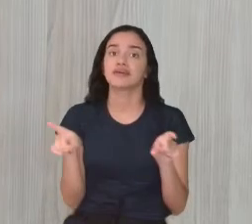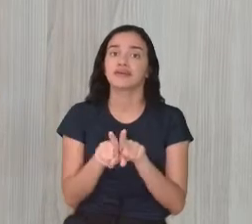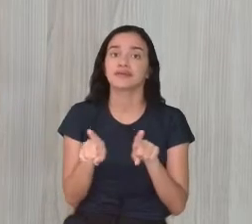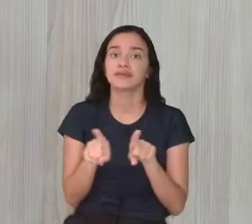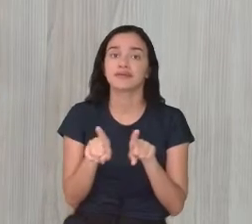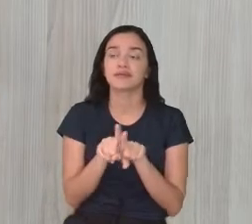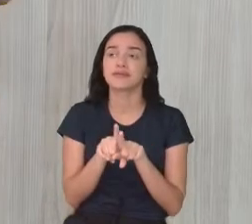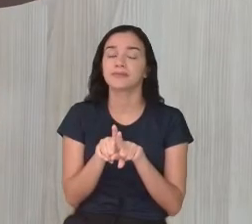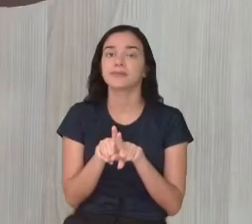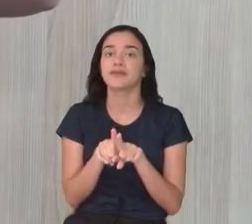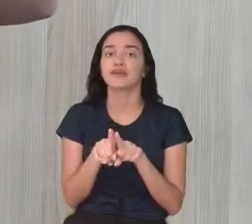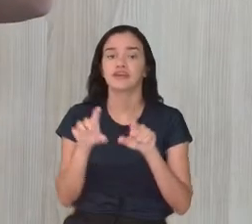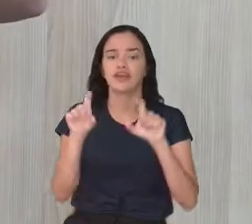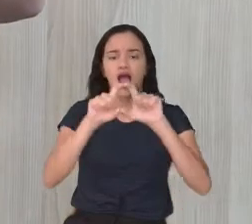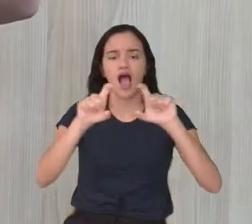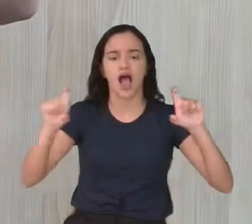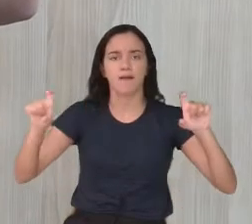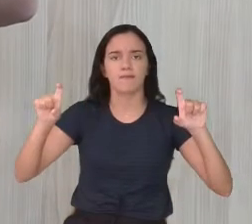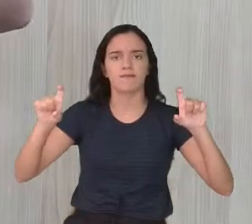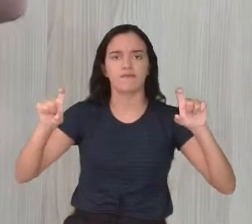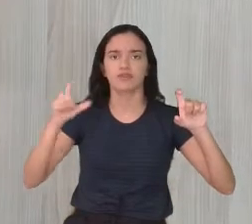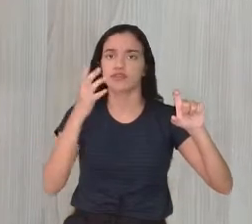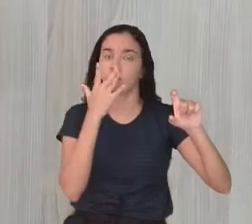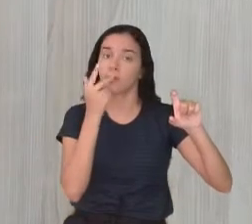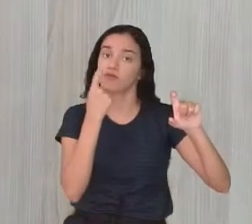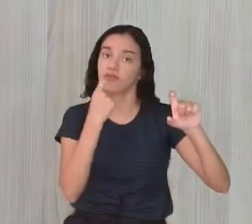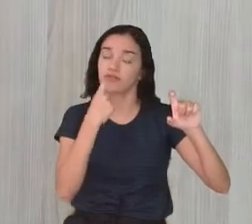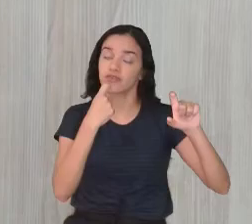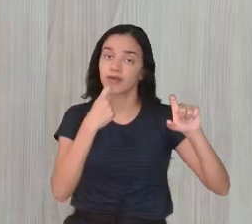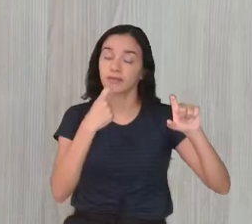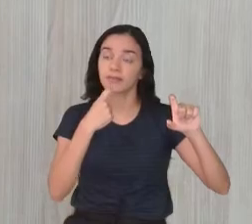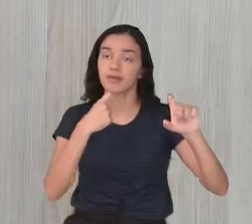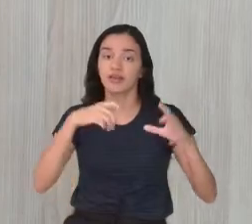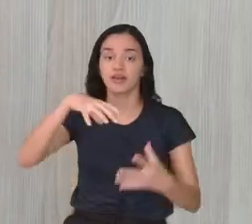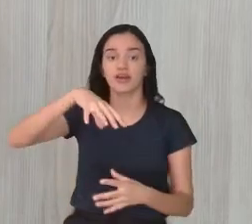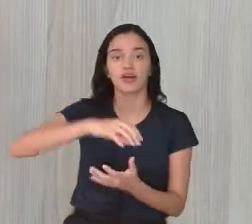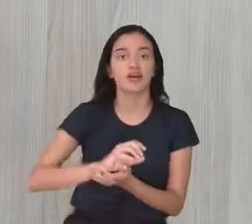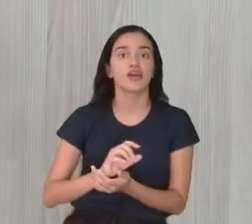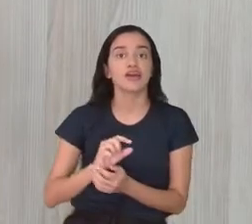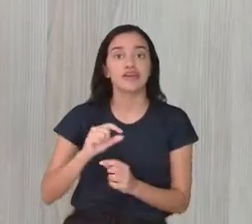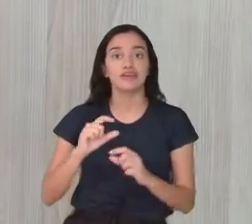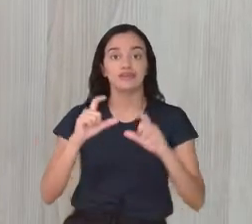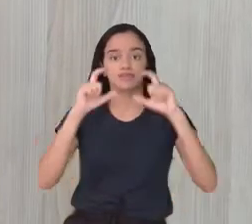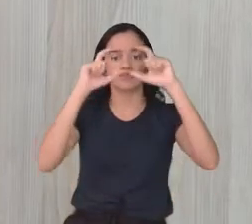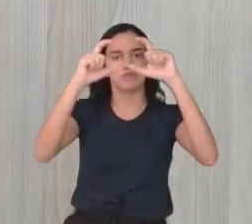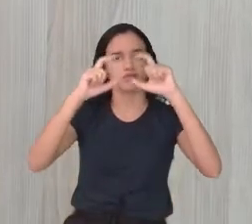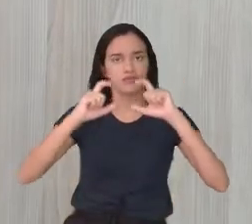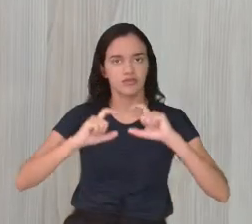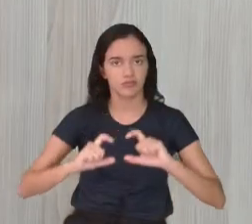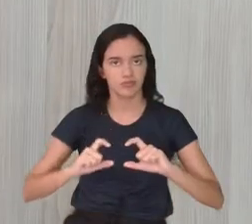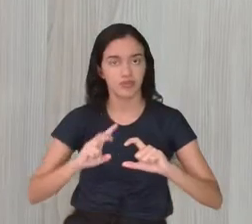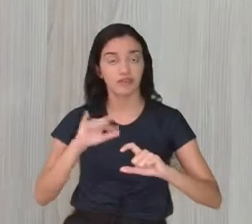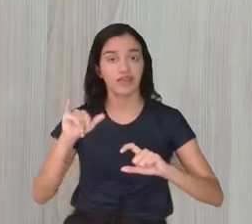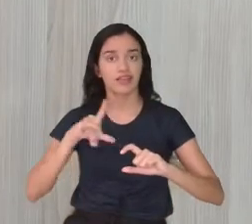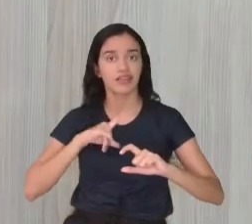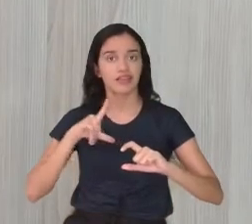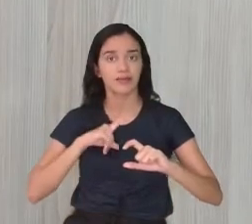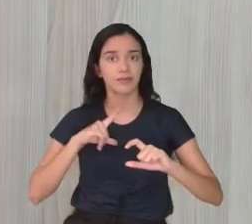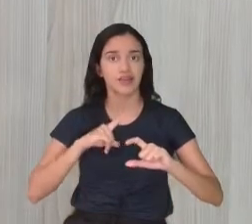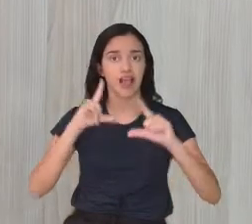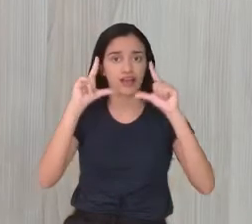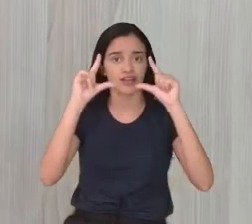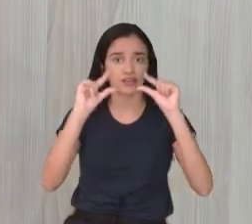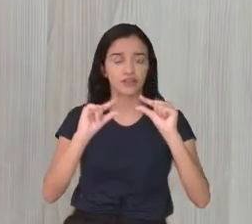vai saindo dessa faixa central do planeta e indo para os polos, a gente vai ter também uma diminuição